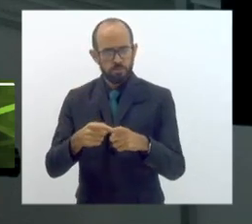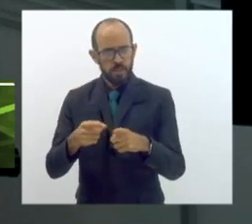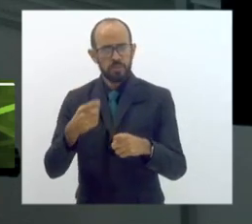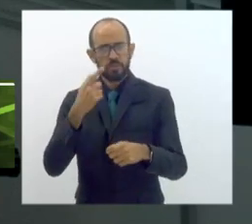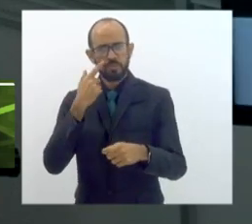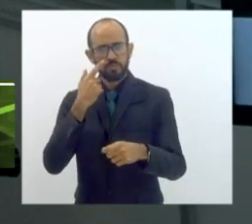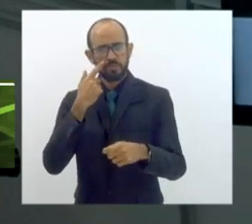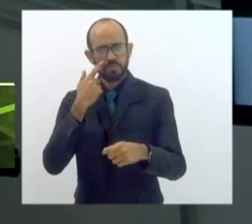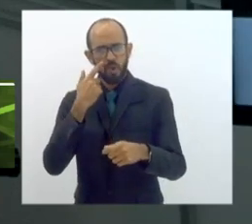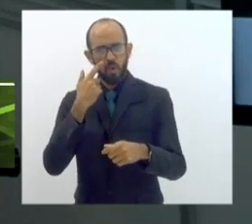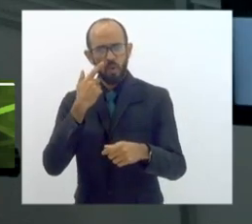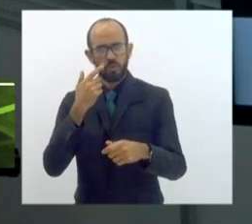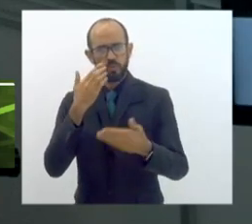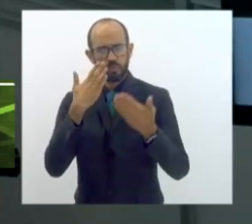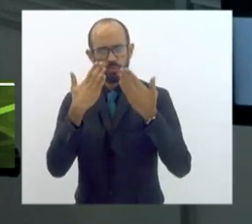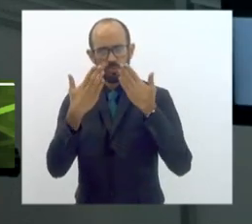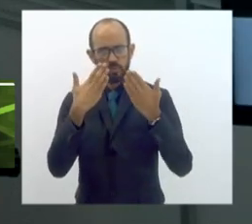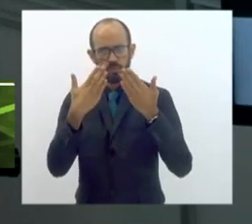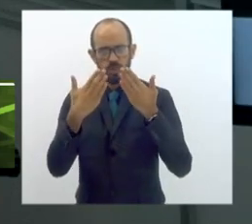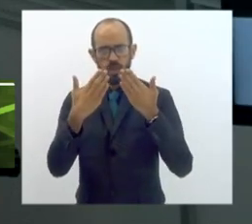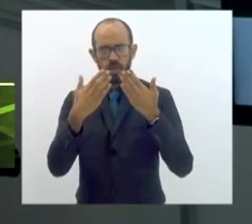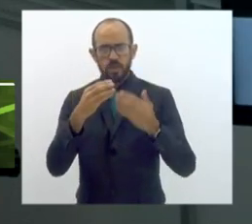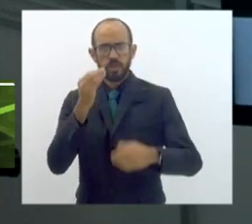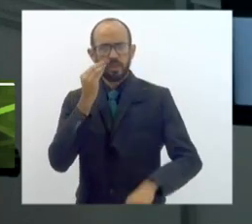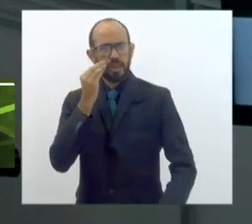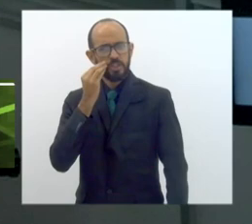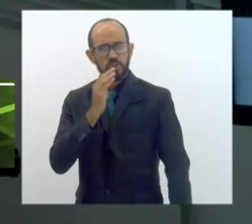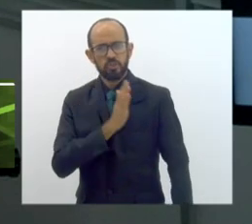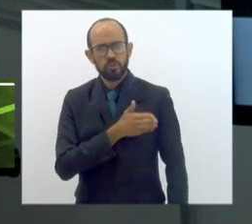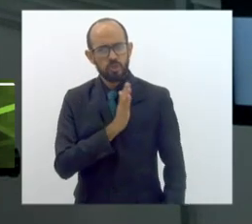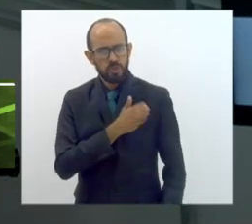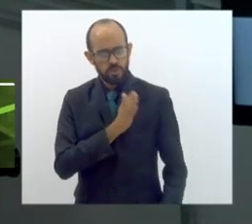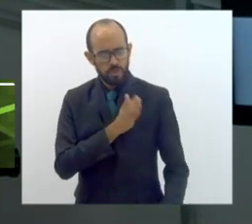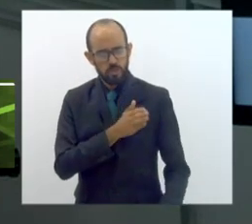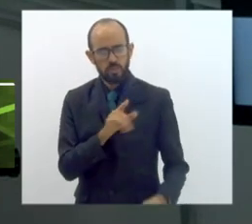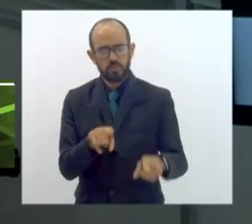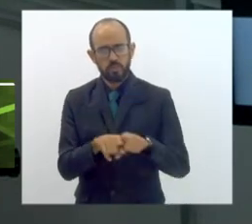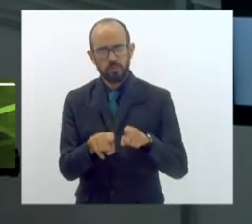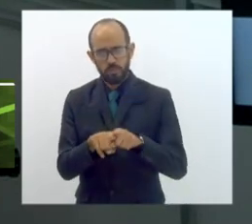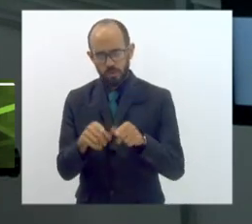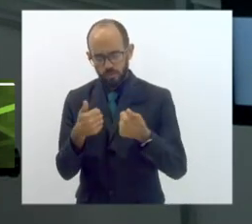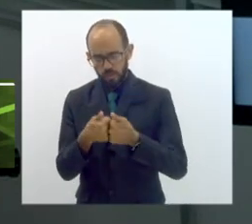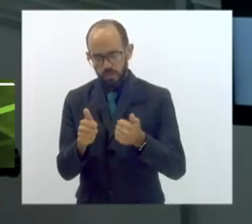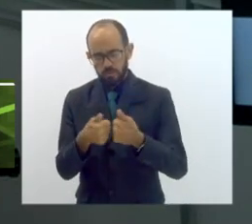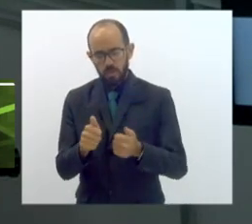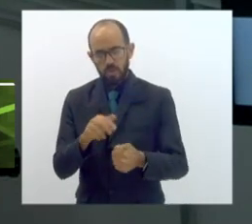ressonância magnética, temos o teste ergométrico, temos a questão do transporte de UTI